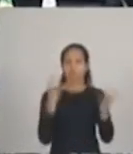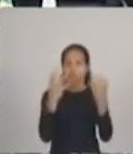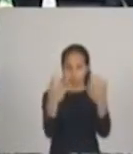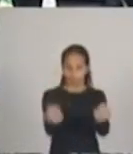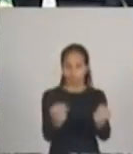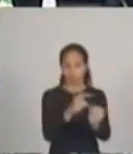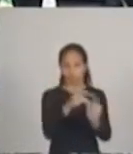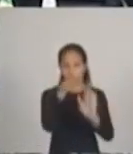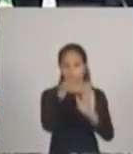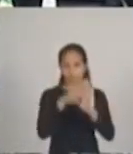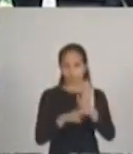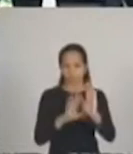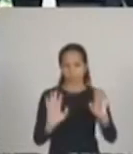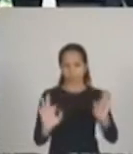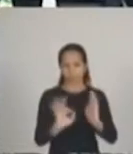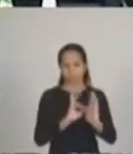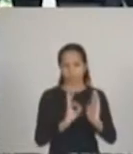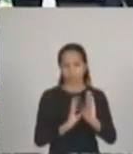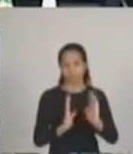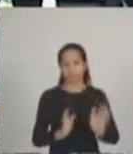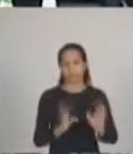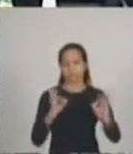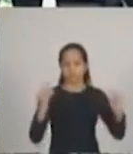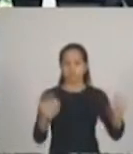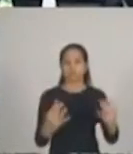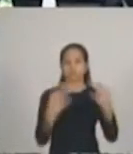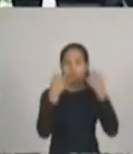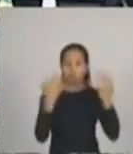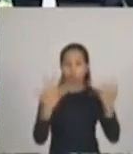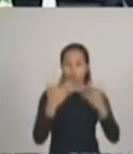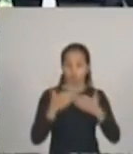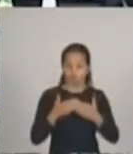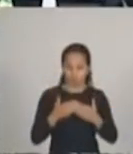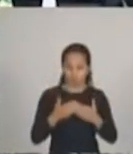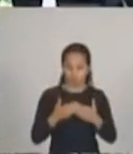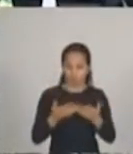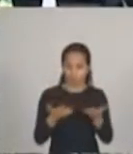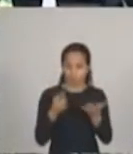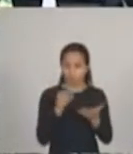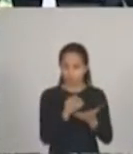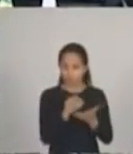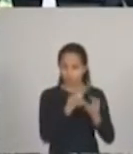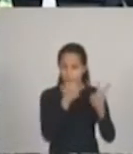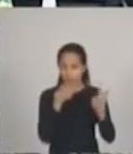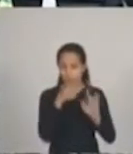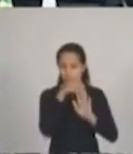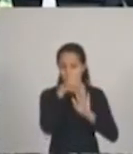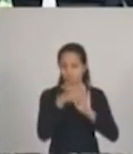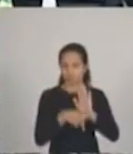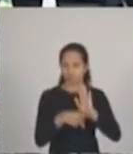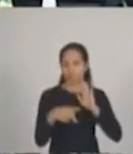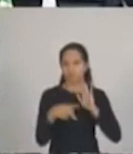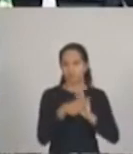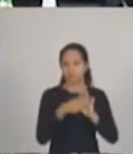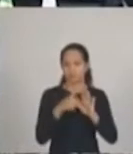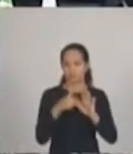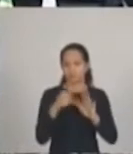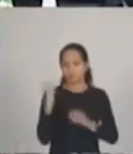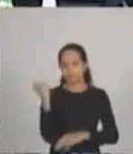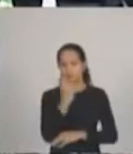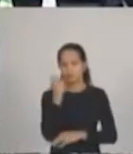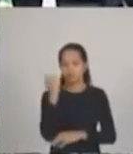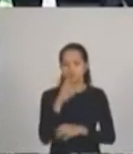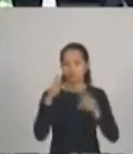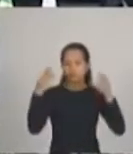pauta previamente, mas a todos que nos assistem, que esse é um projeto de calamidade pública do município de